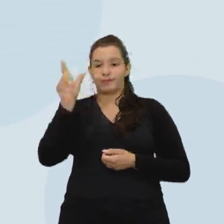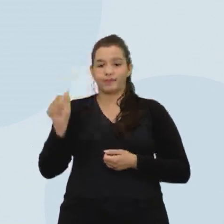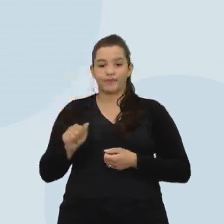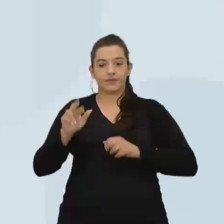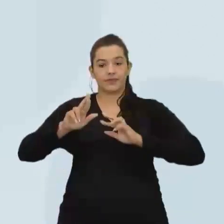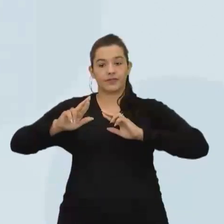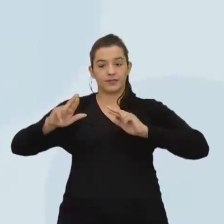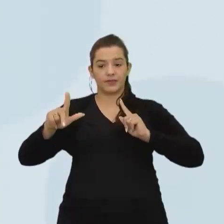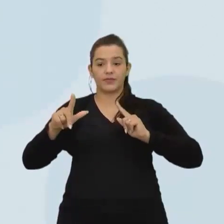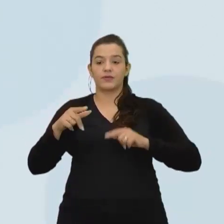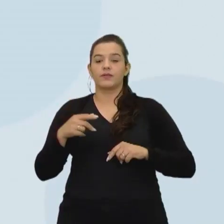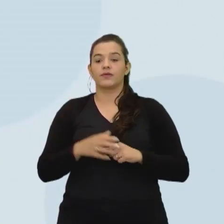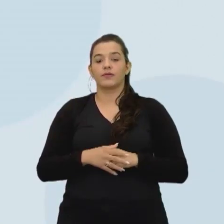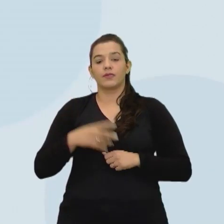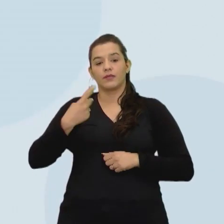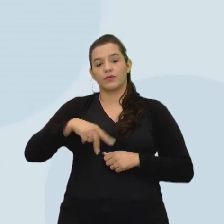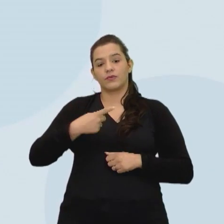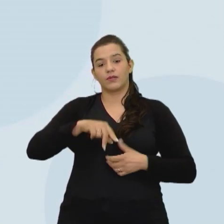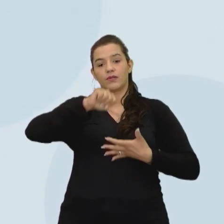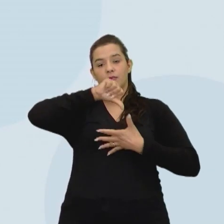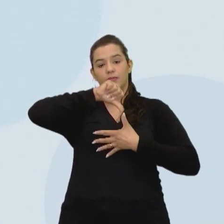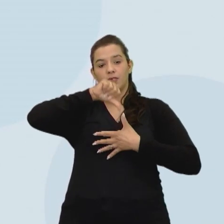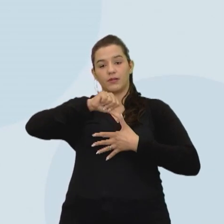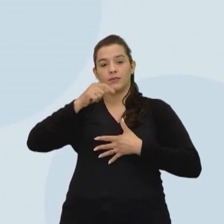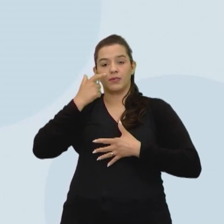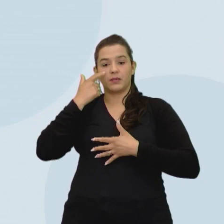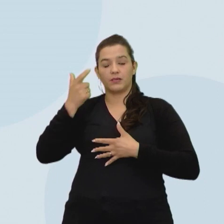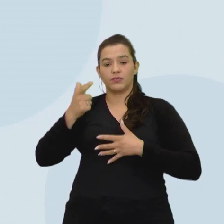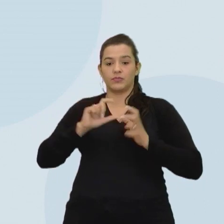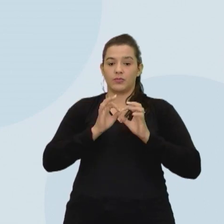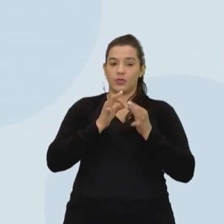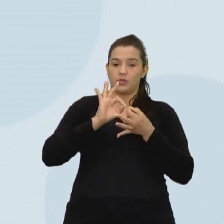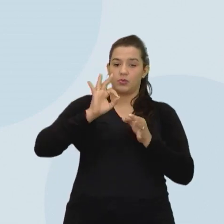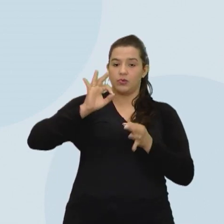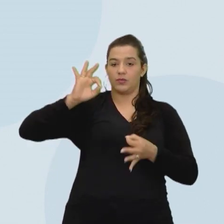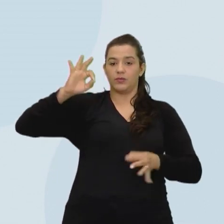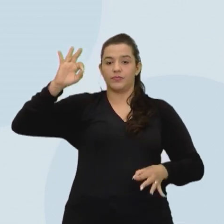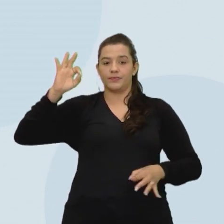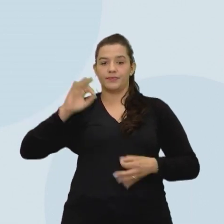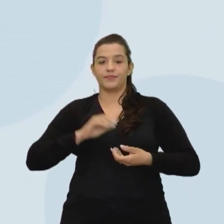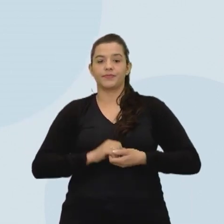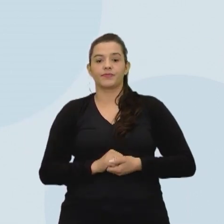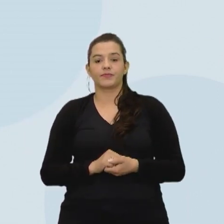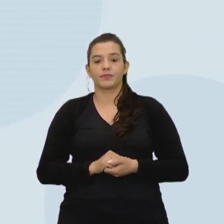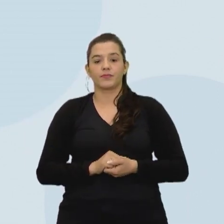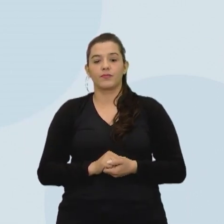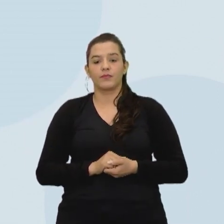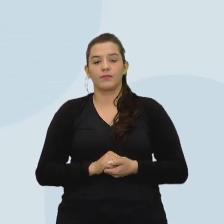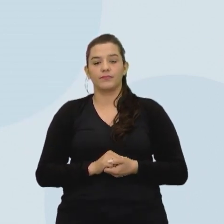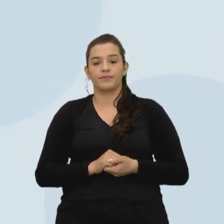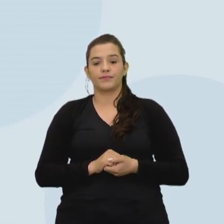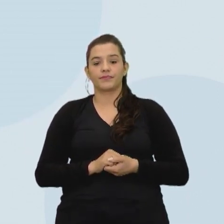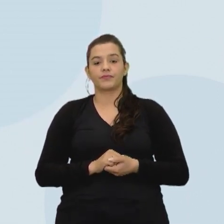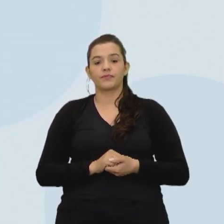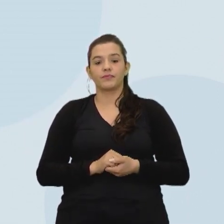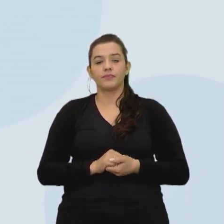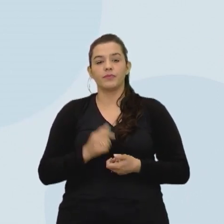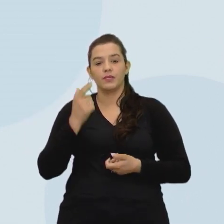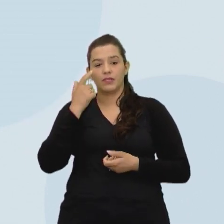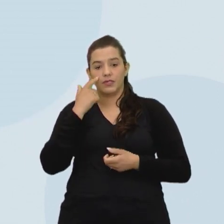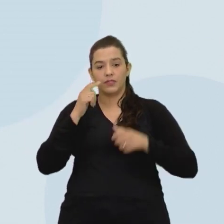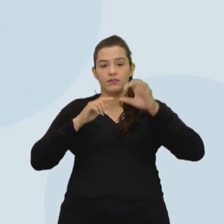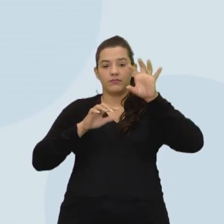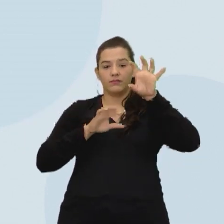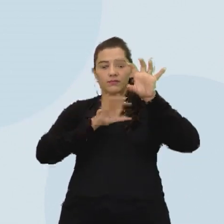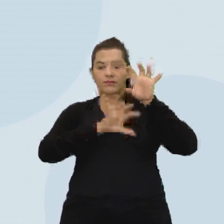É diferente do continente americano pela sua extensão, né, latitudinal. Né? A gente tem os climas aqui